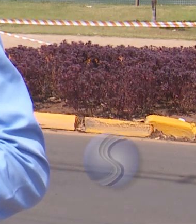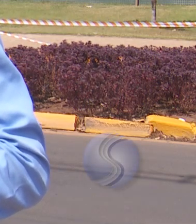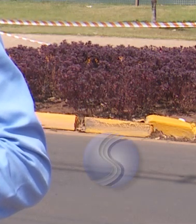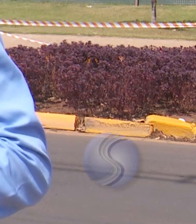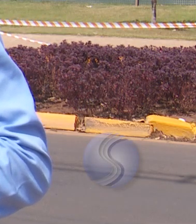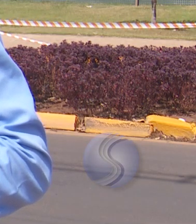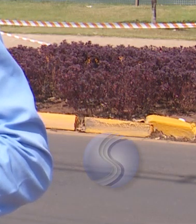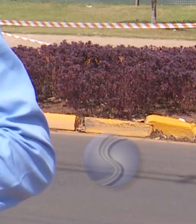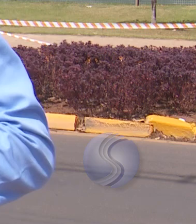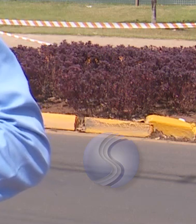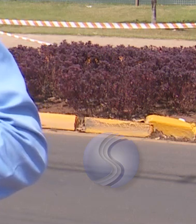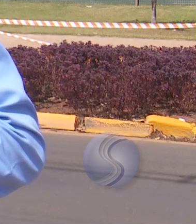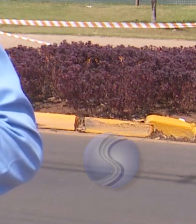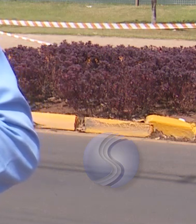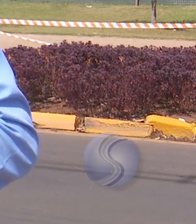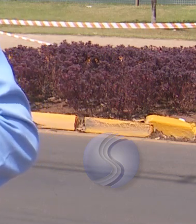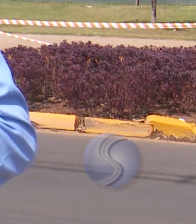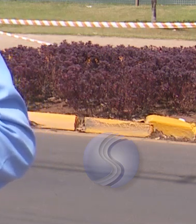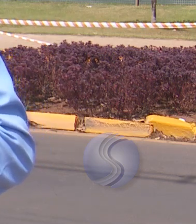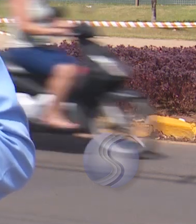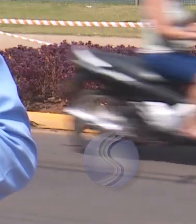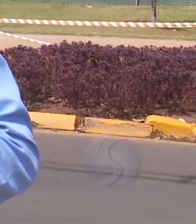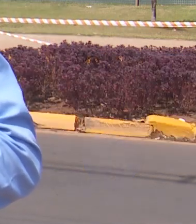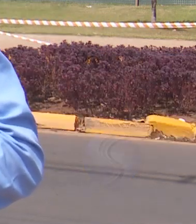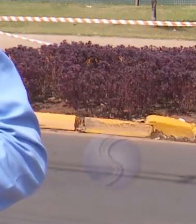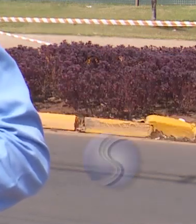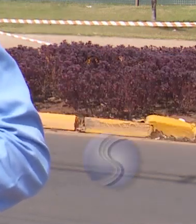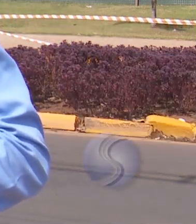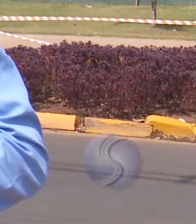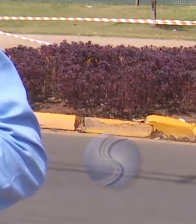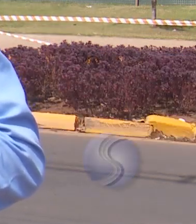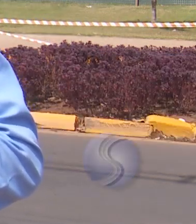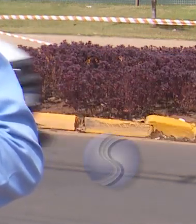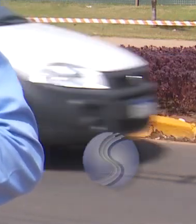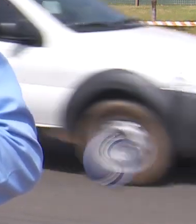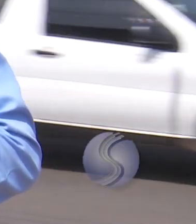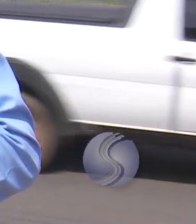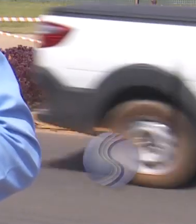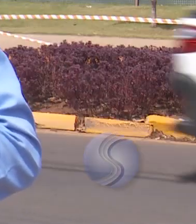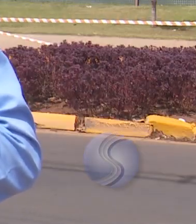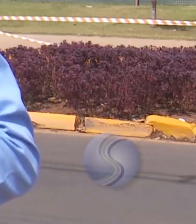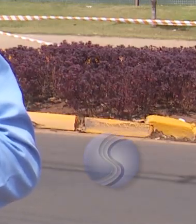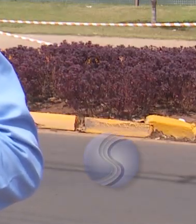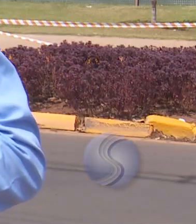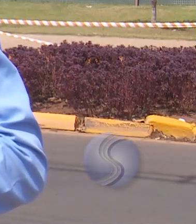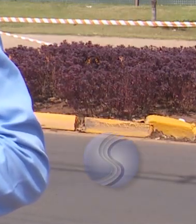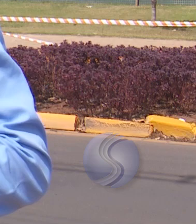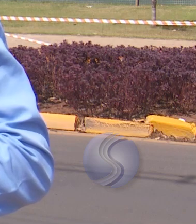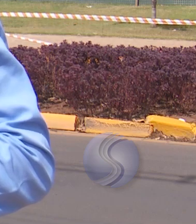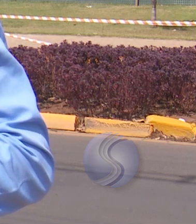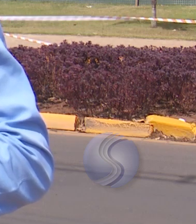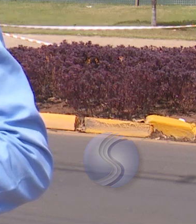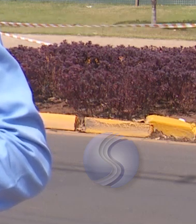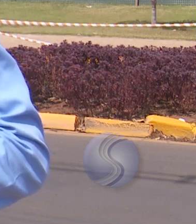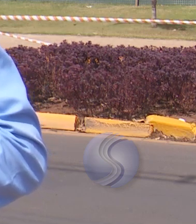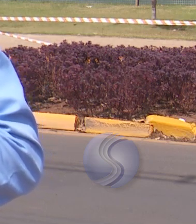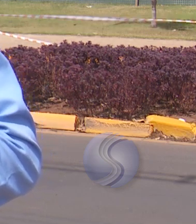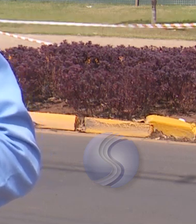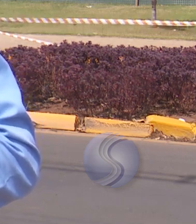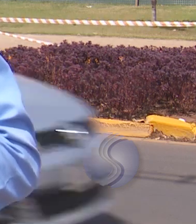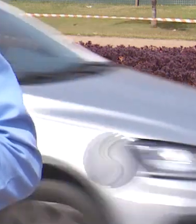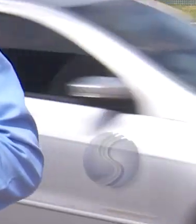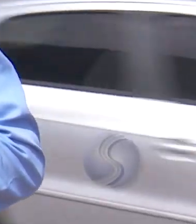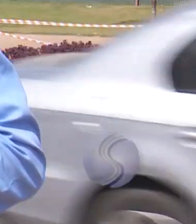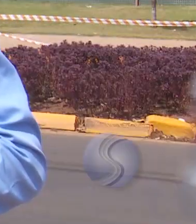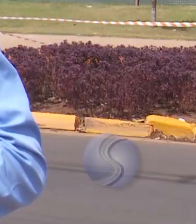no município de Sorriso. Números como casos confirmados, casos curados e também uma boa notícia, que é a questão de 3 pessoas